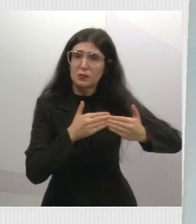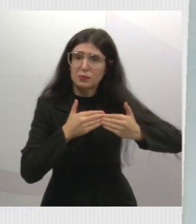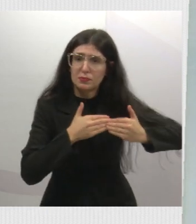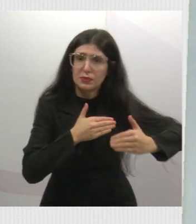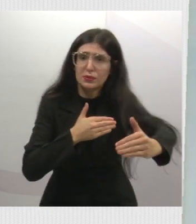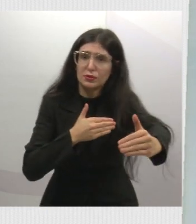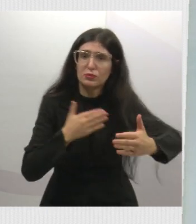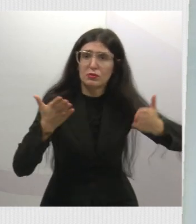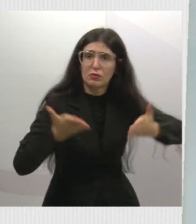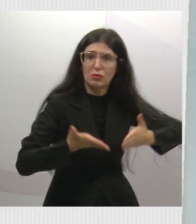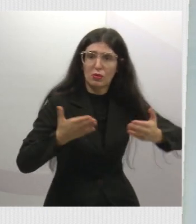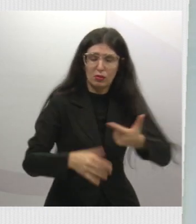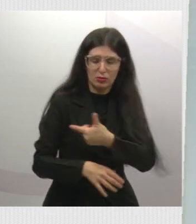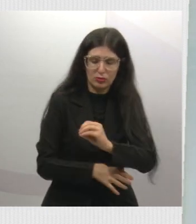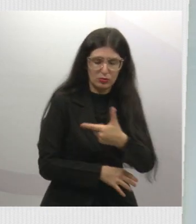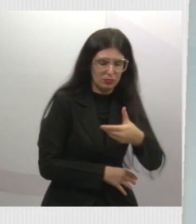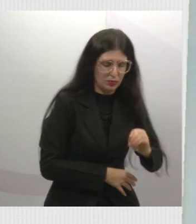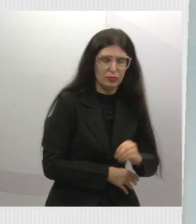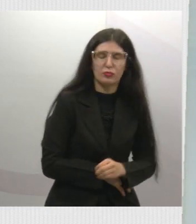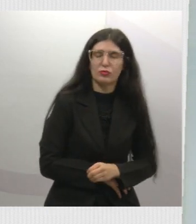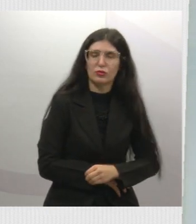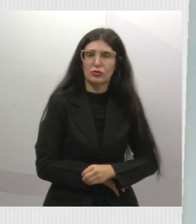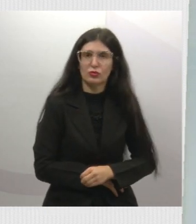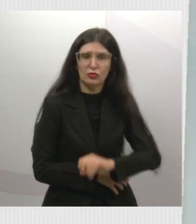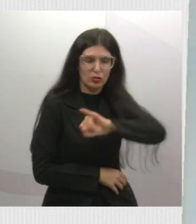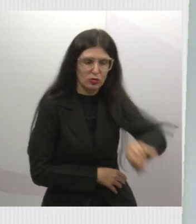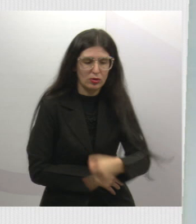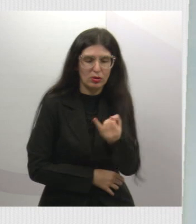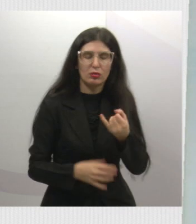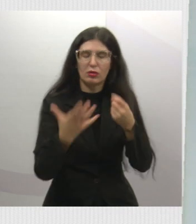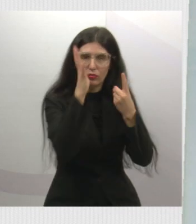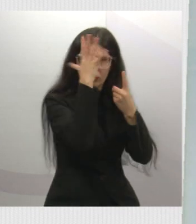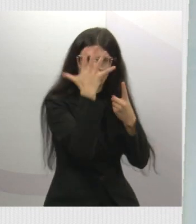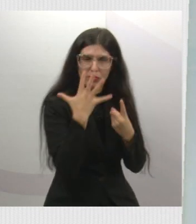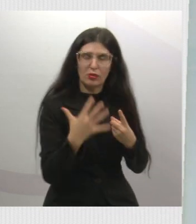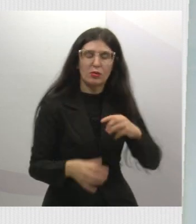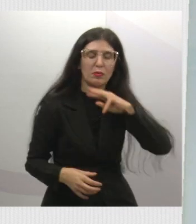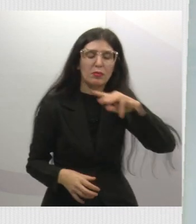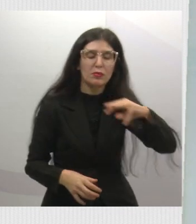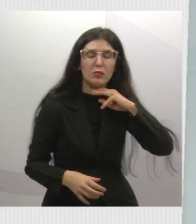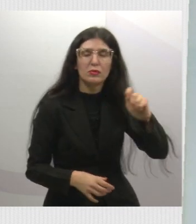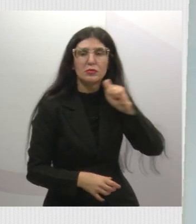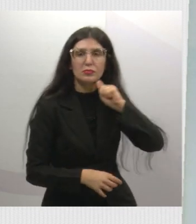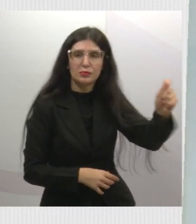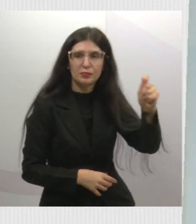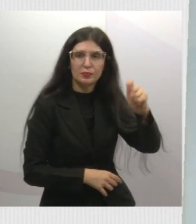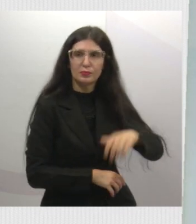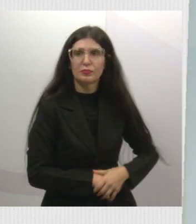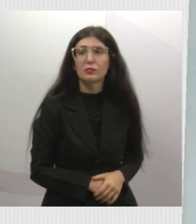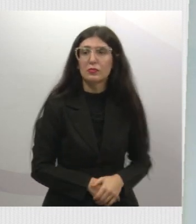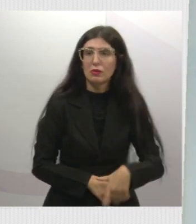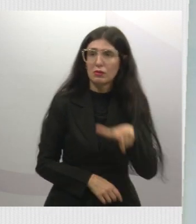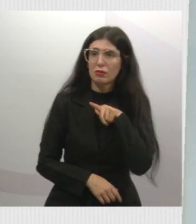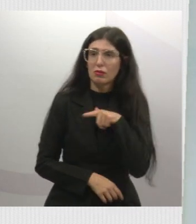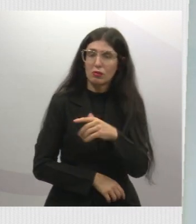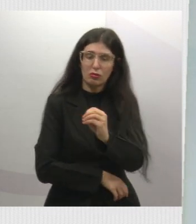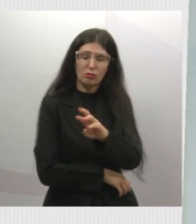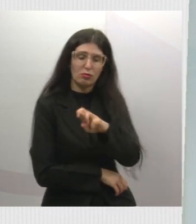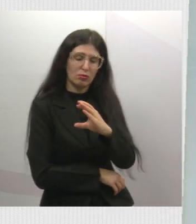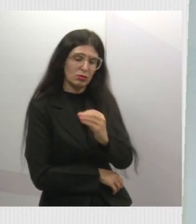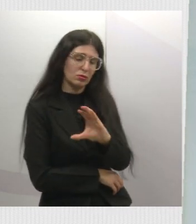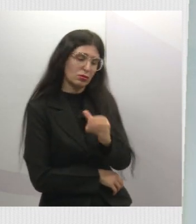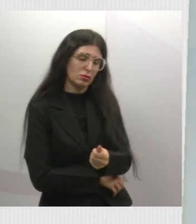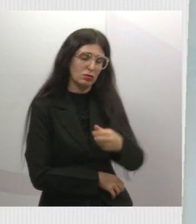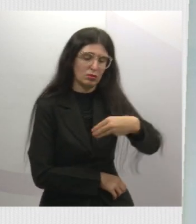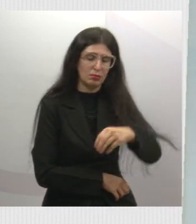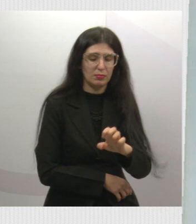2020. Temos aqui a meta orçamentária, sendo o total da receita